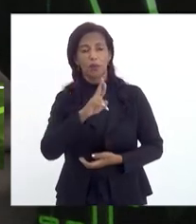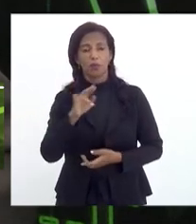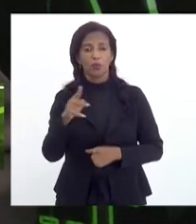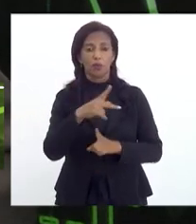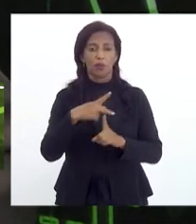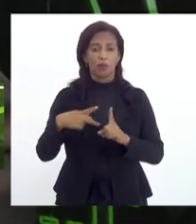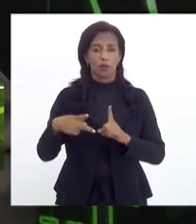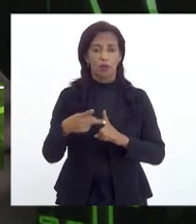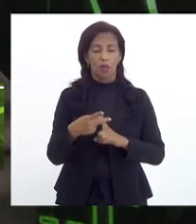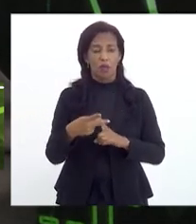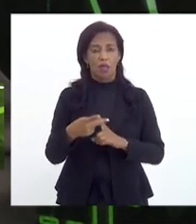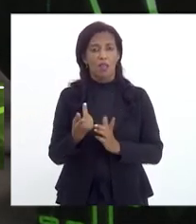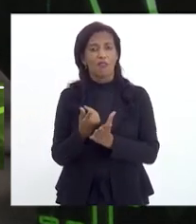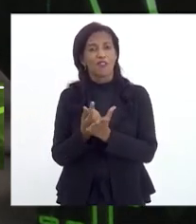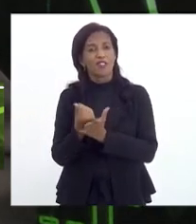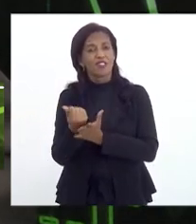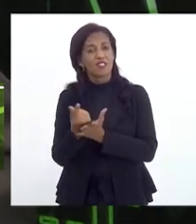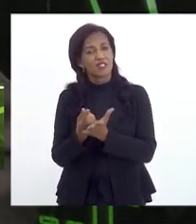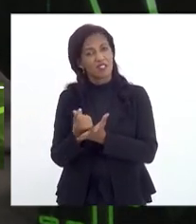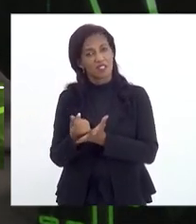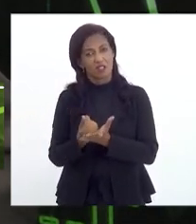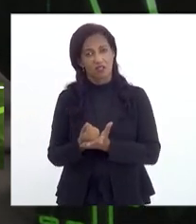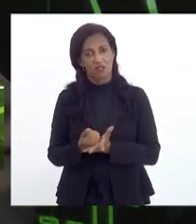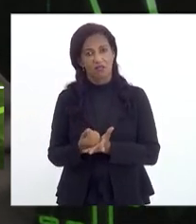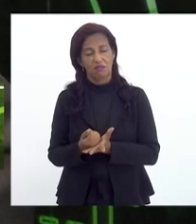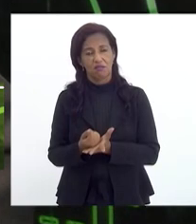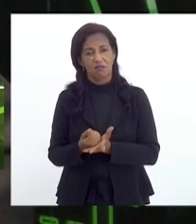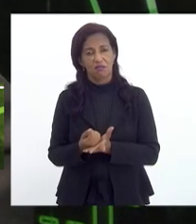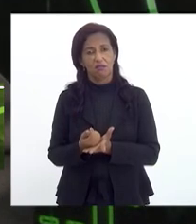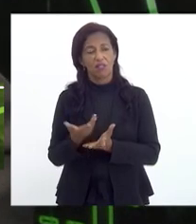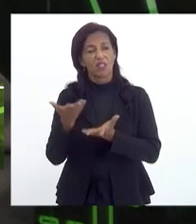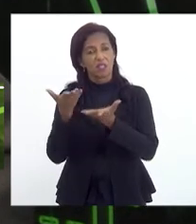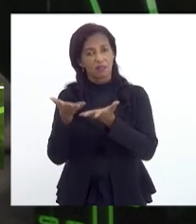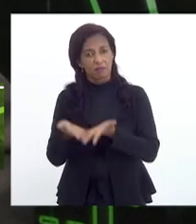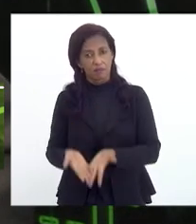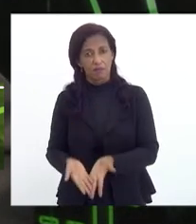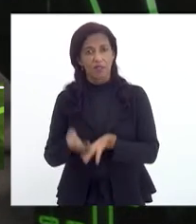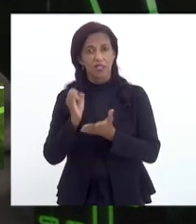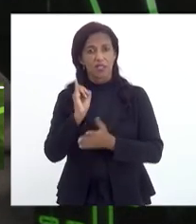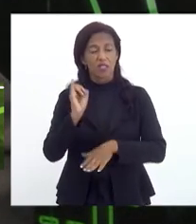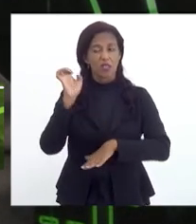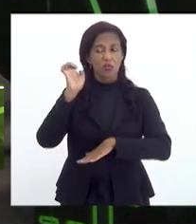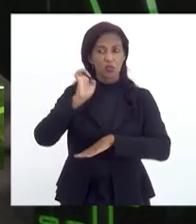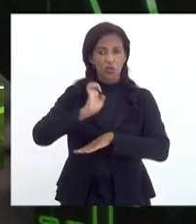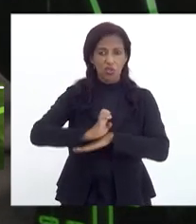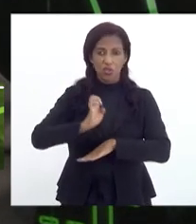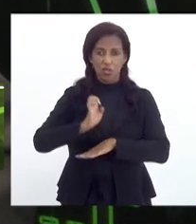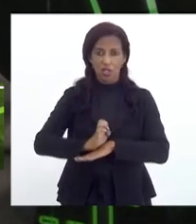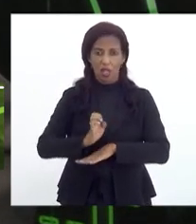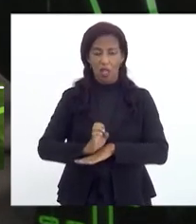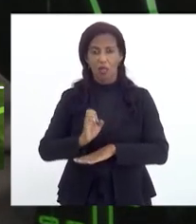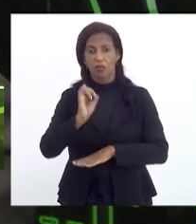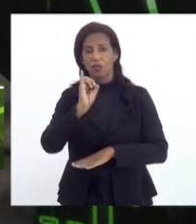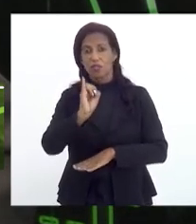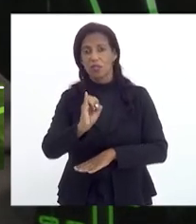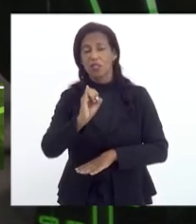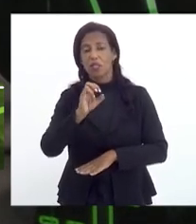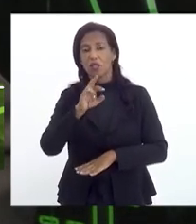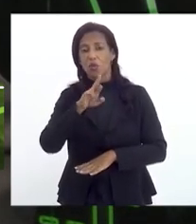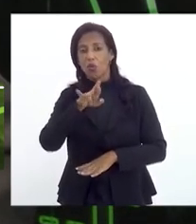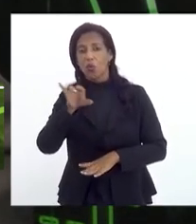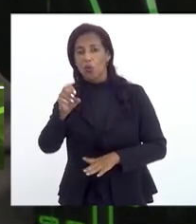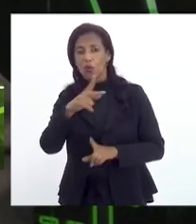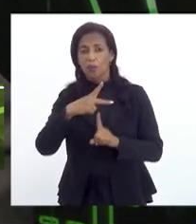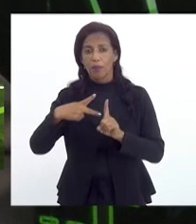É um regime Financeiro E isso Faz com que Se o Estado Se o Rio Previdência Não tem